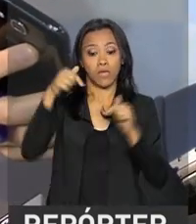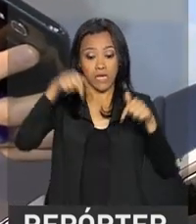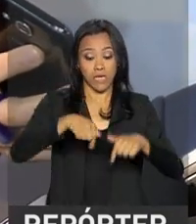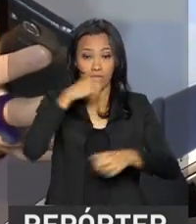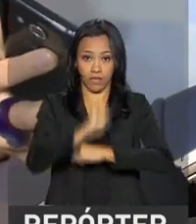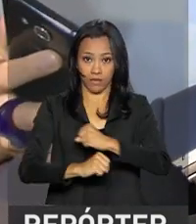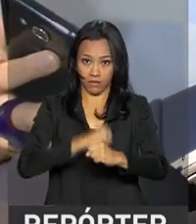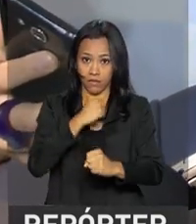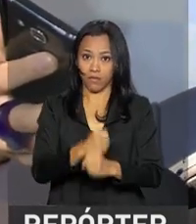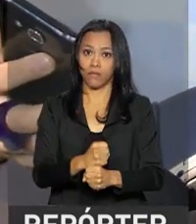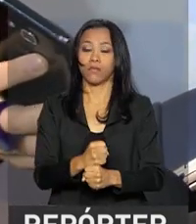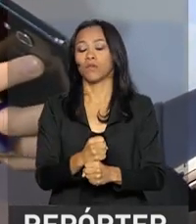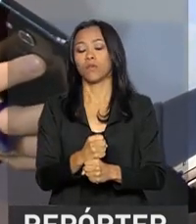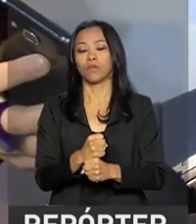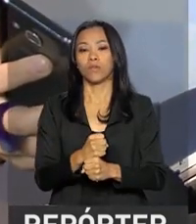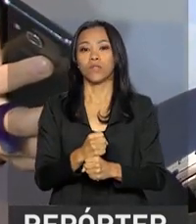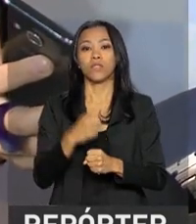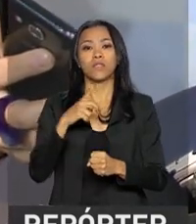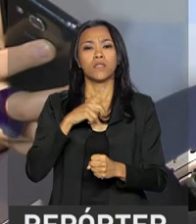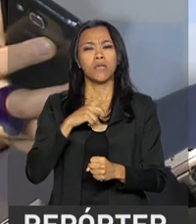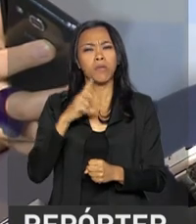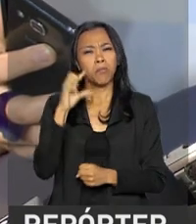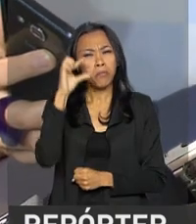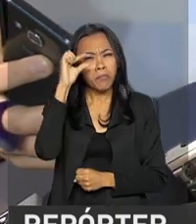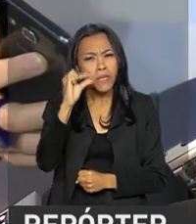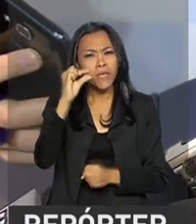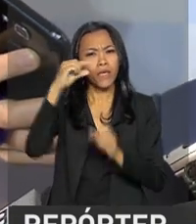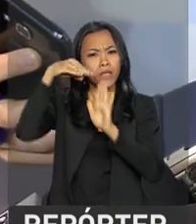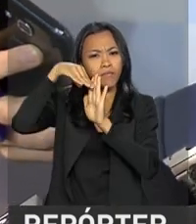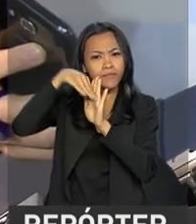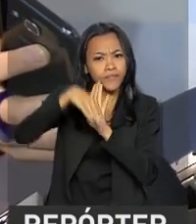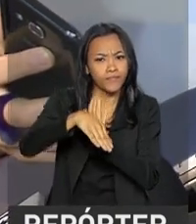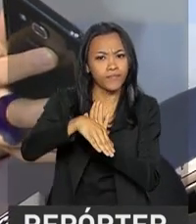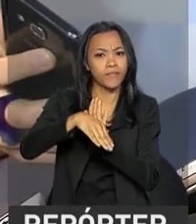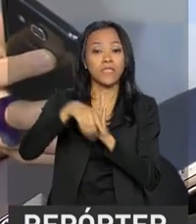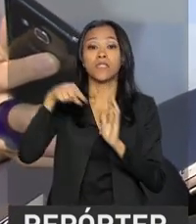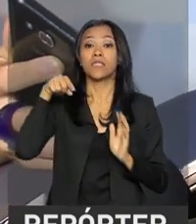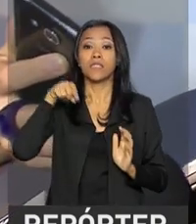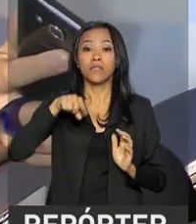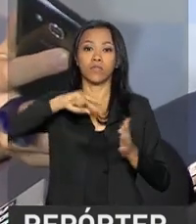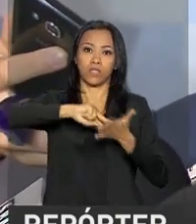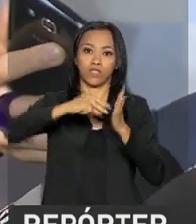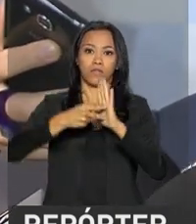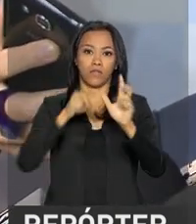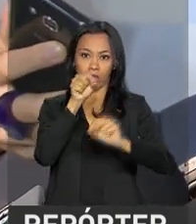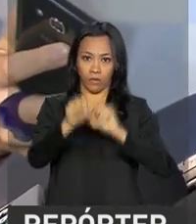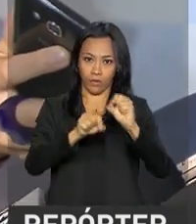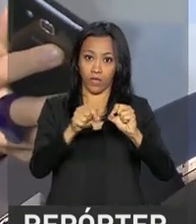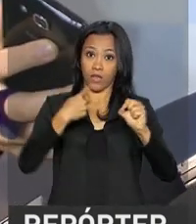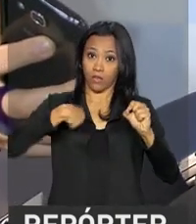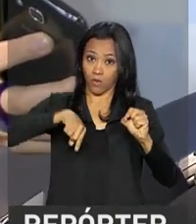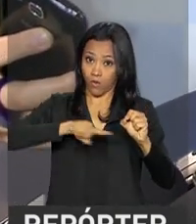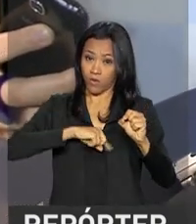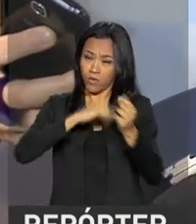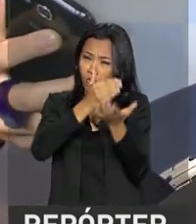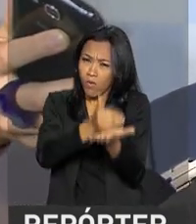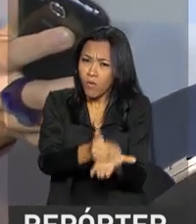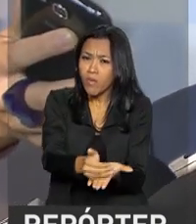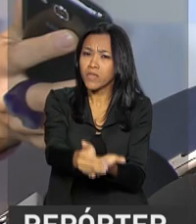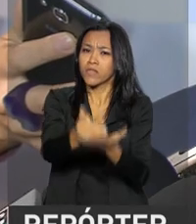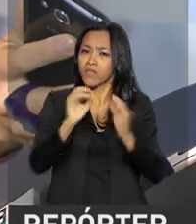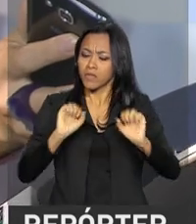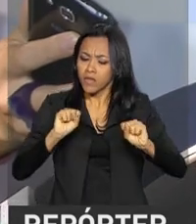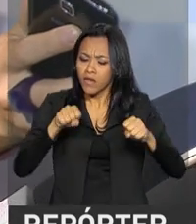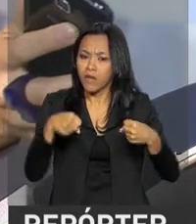numa uma projeção de uma pequena queda o que significa dizer que nós estamos começando recuperar isso de